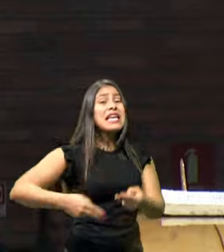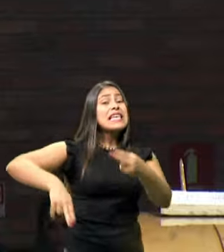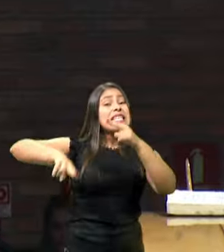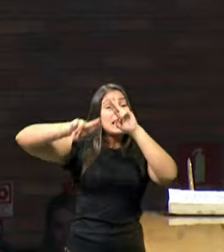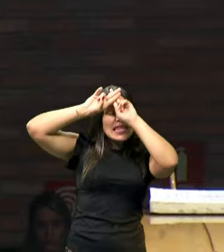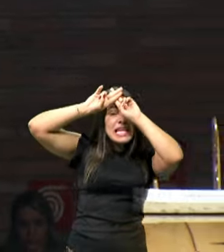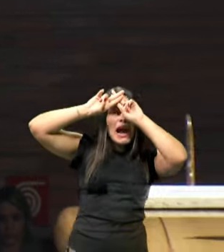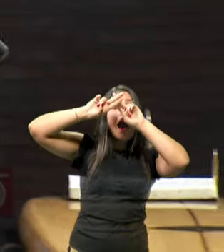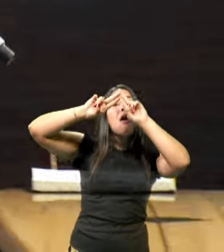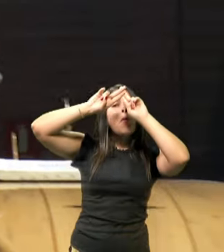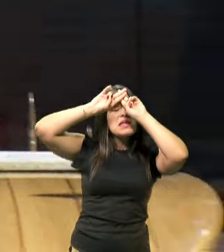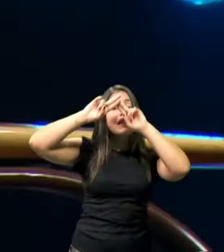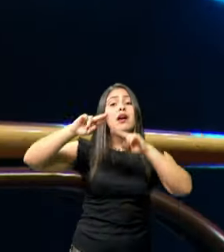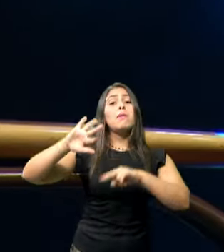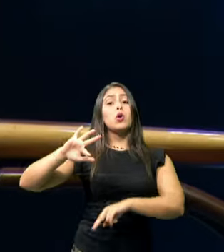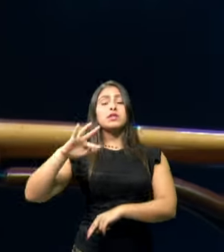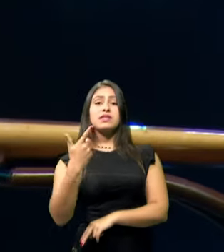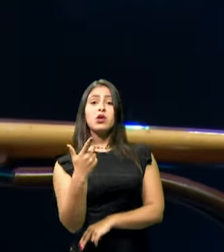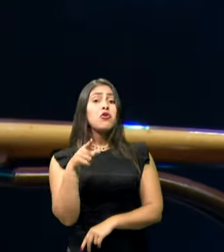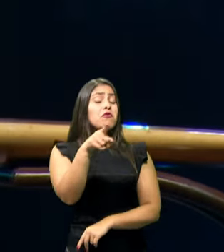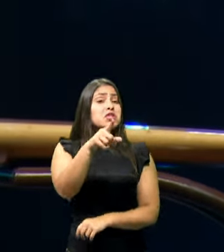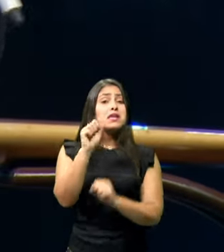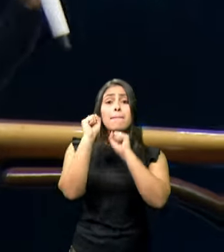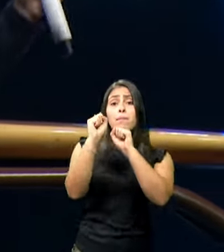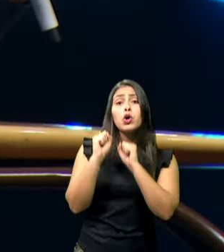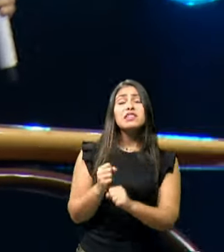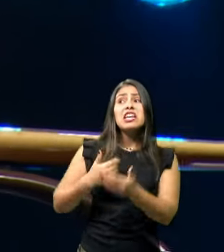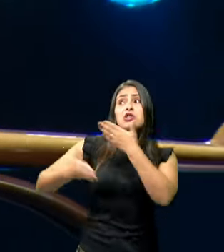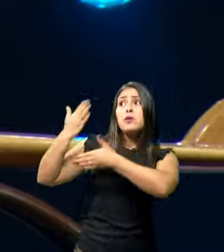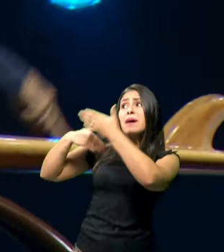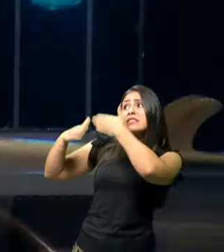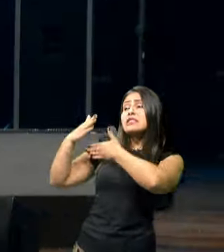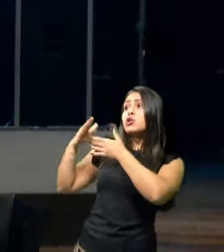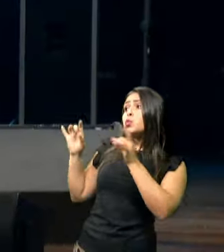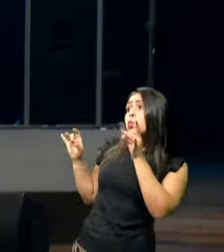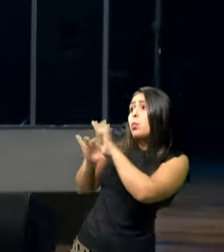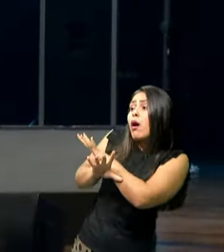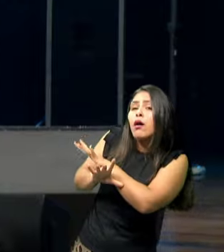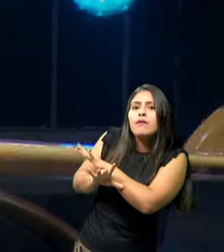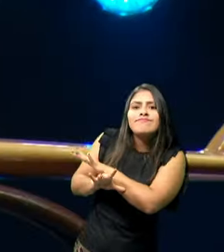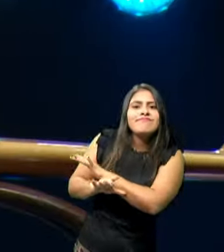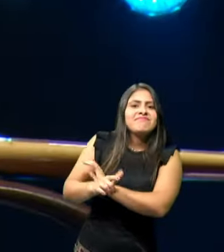que aconteceram e que você não tem poder de voltar lá para consertar.